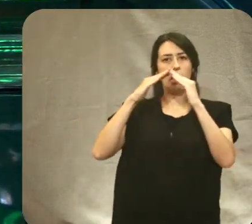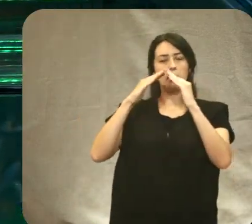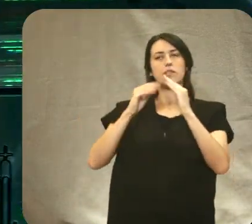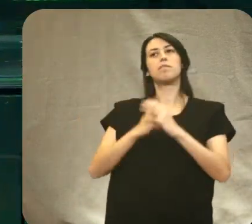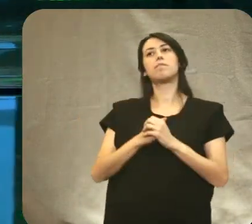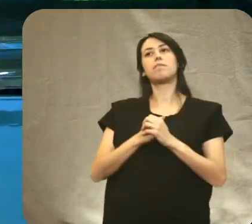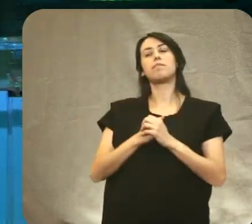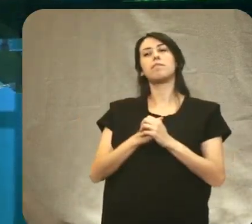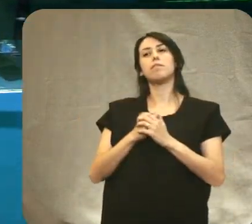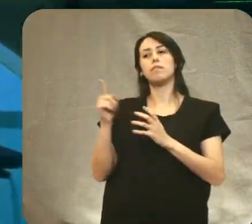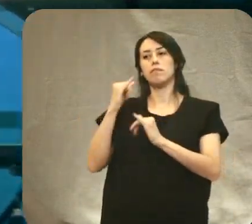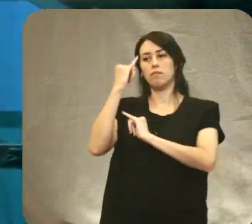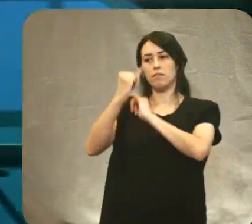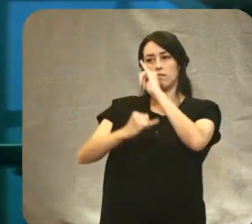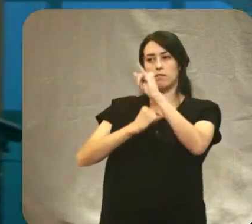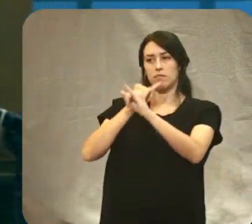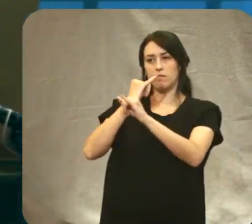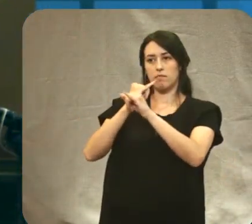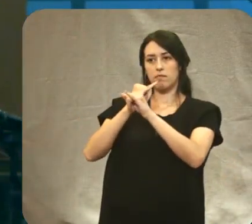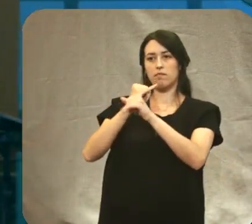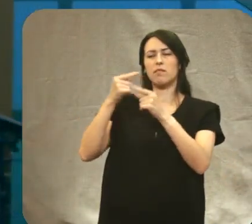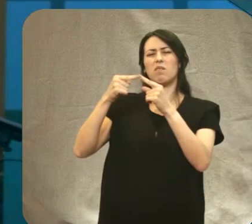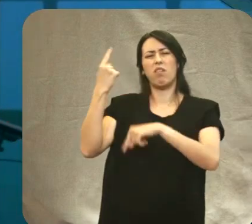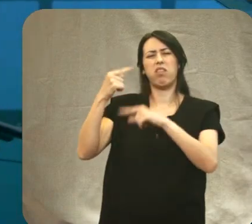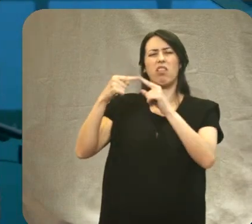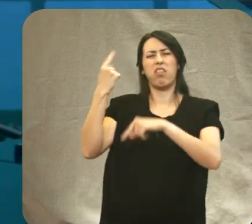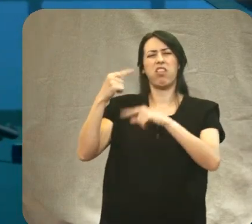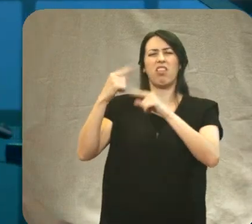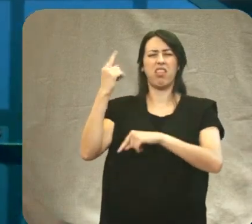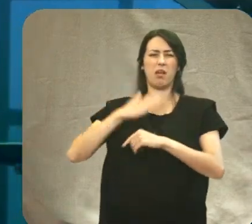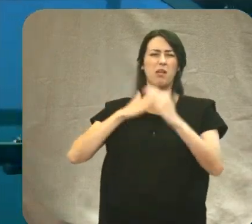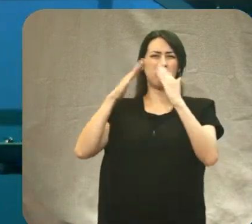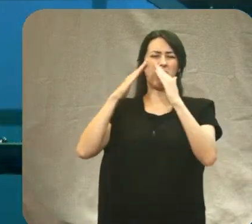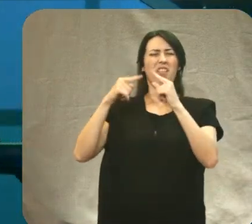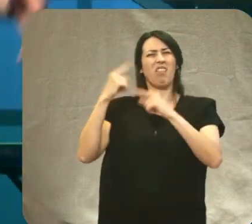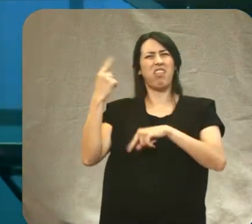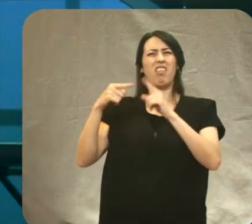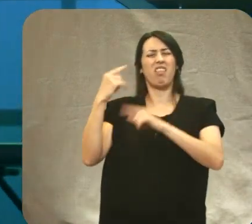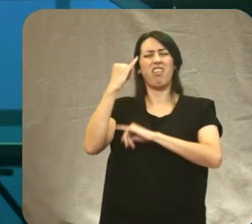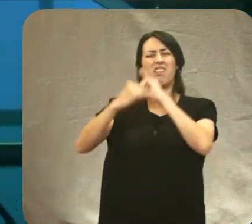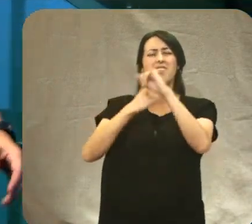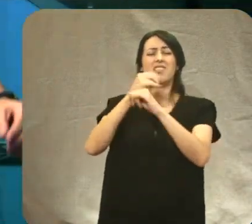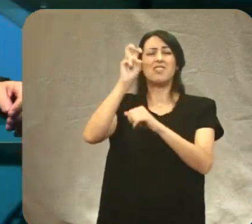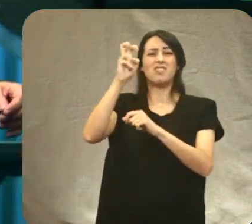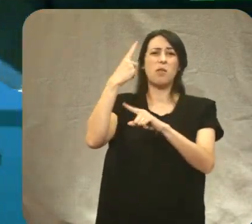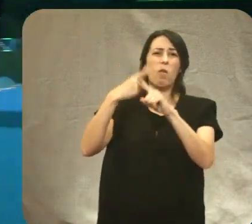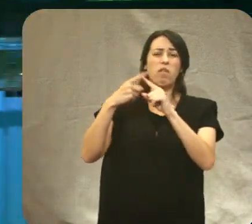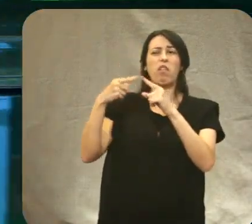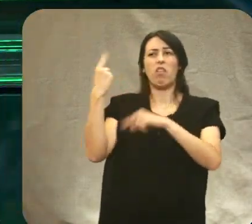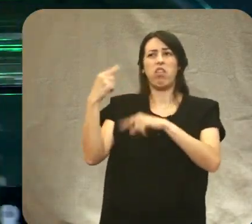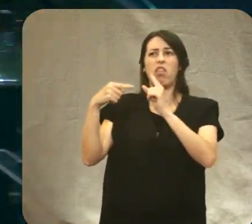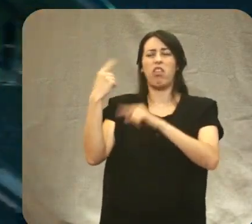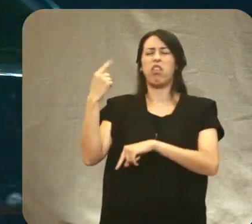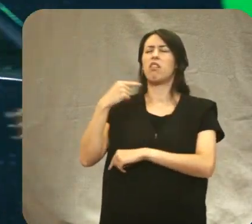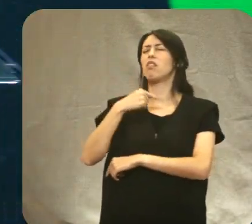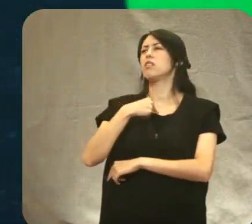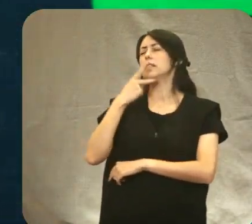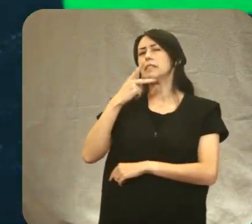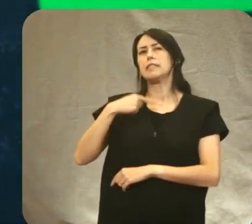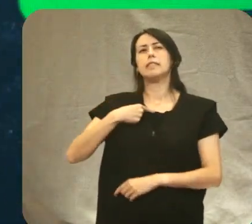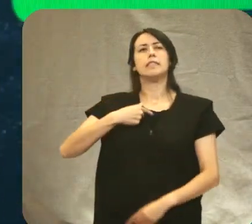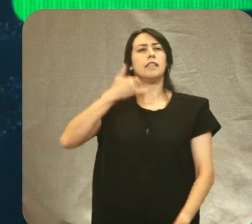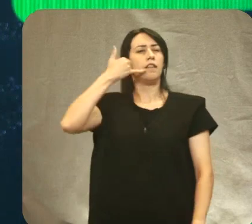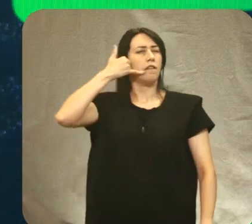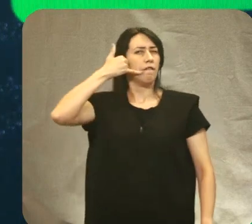internet aquela semana tinha falhado 5 vezes. Caído 5 vezes o sinal. E eu disse, eu vou ligar para